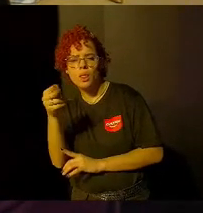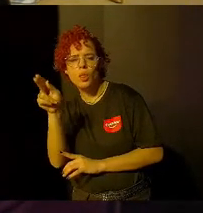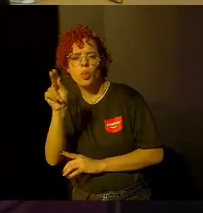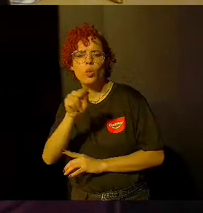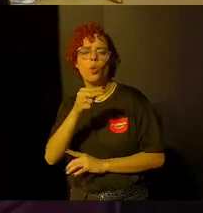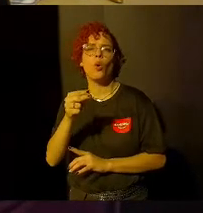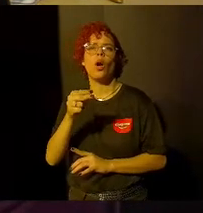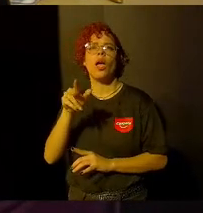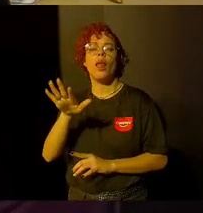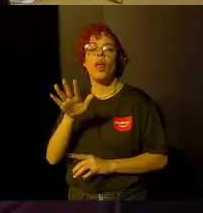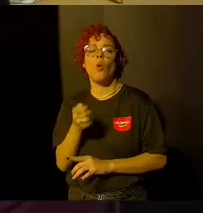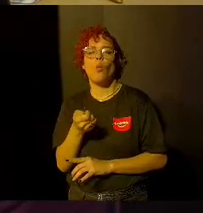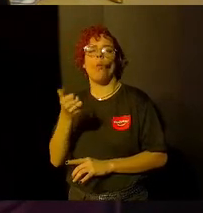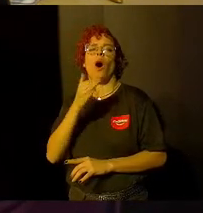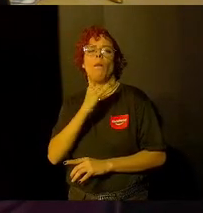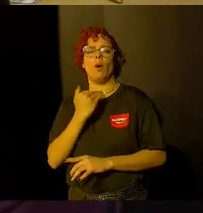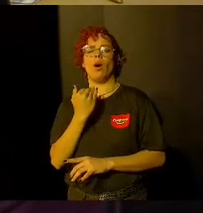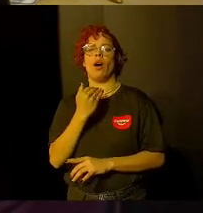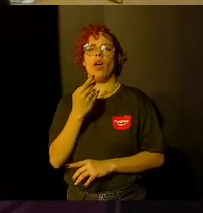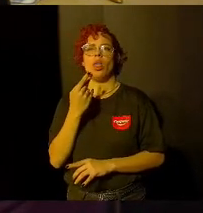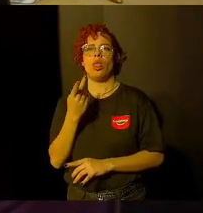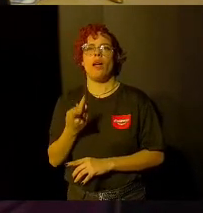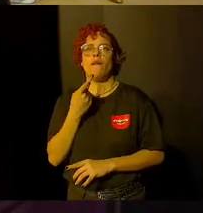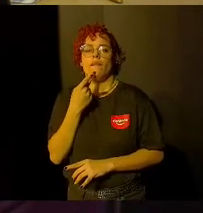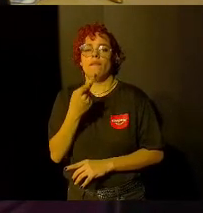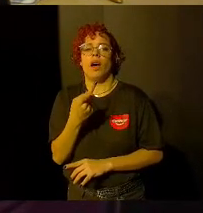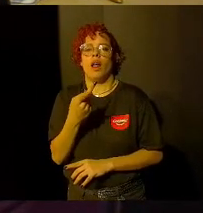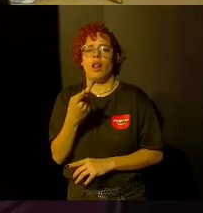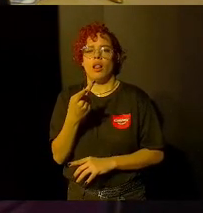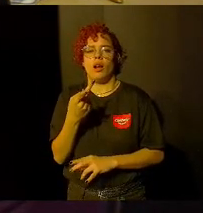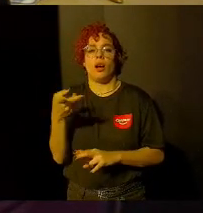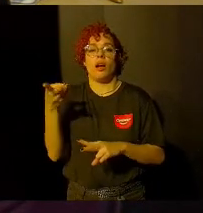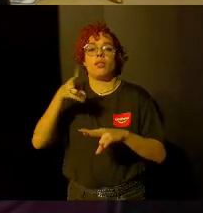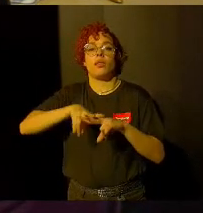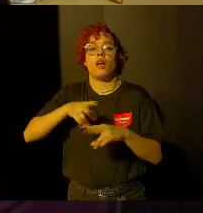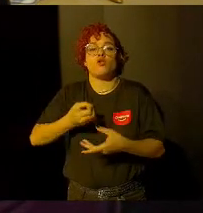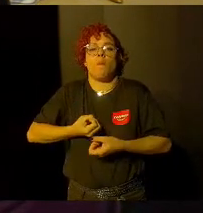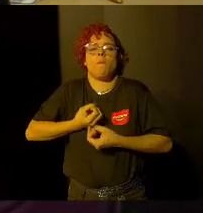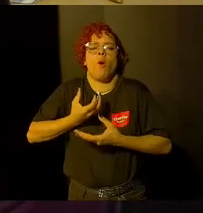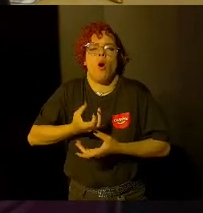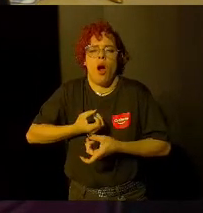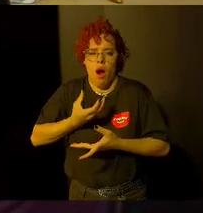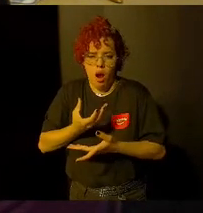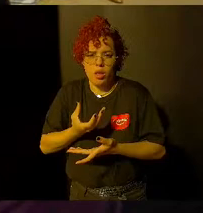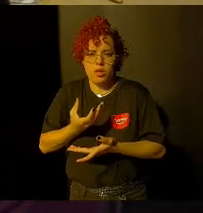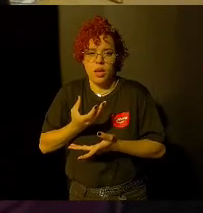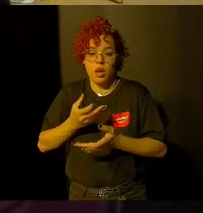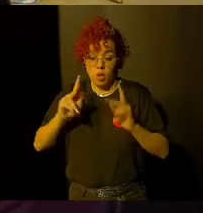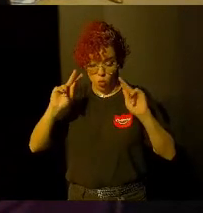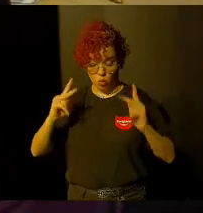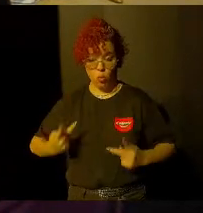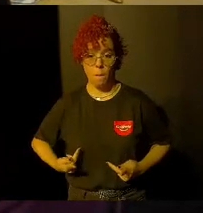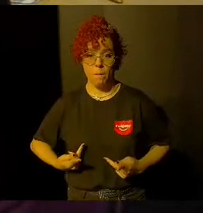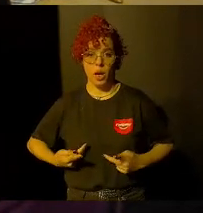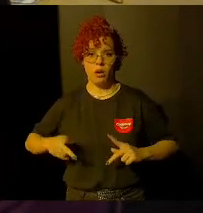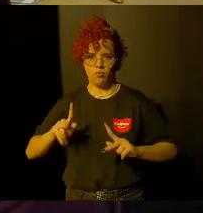ele menciona a cadeia de poetas que a humanidade criou